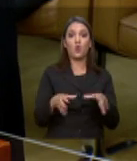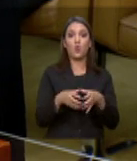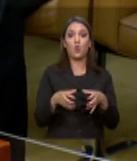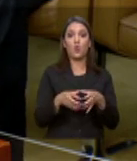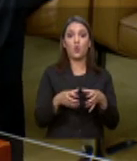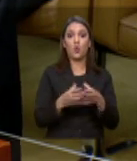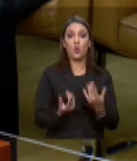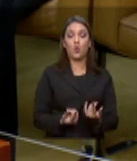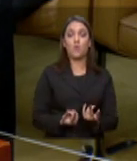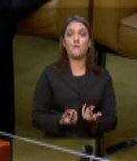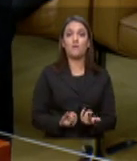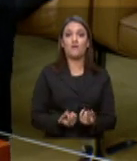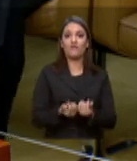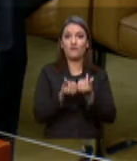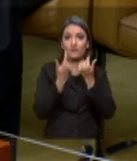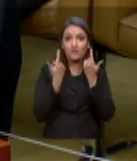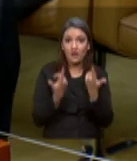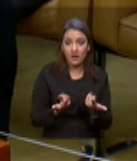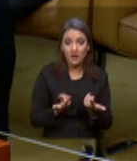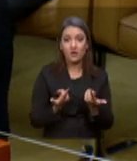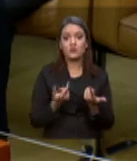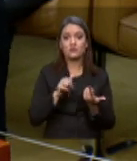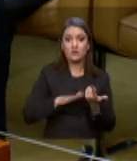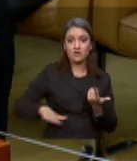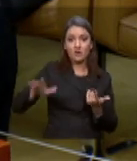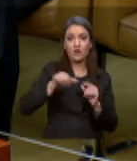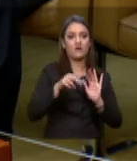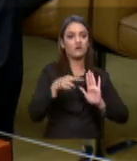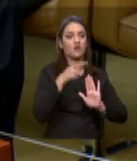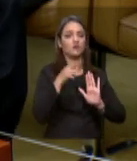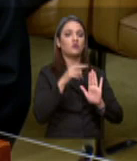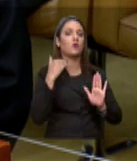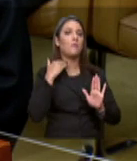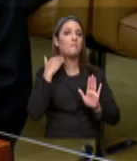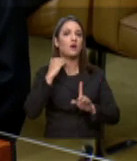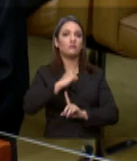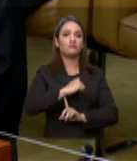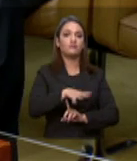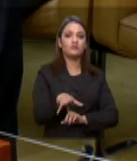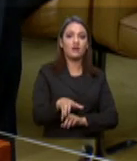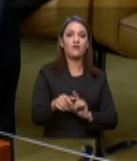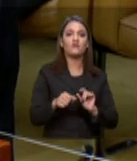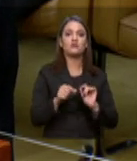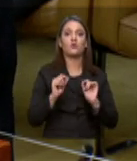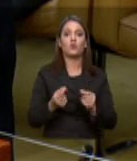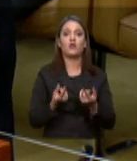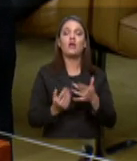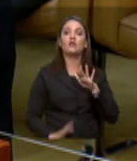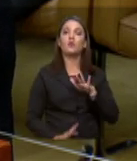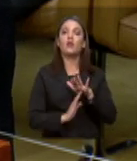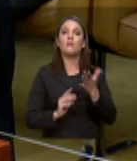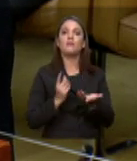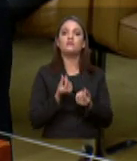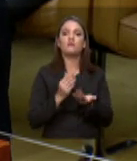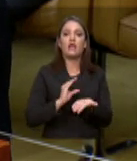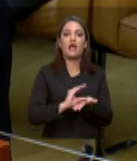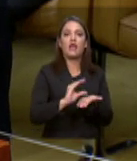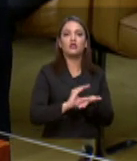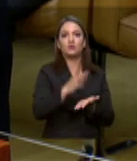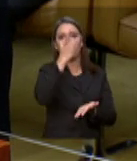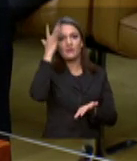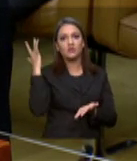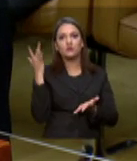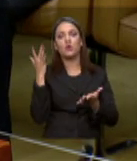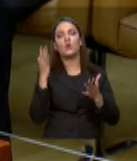CMN, perdão, Comissão de Monetária Nacional, edita a resolução do Banco Central limitando crédito para proprietário rural ilegal na